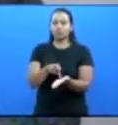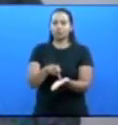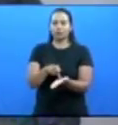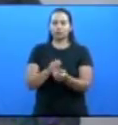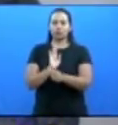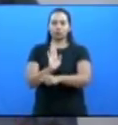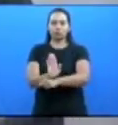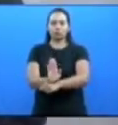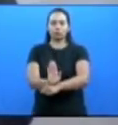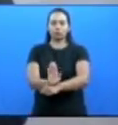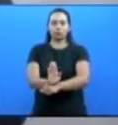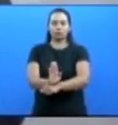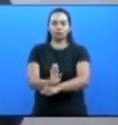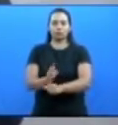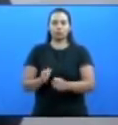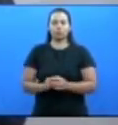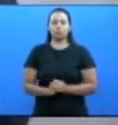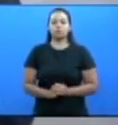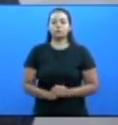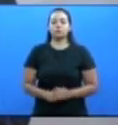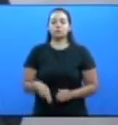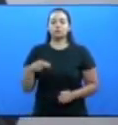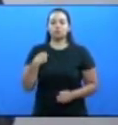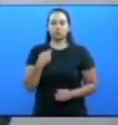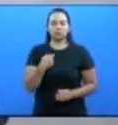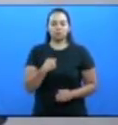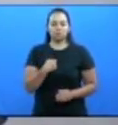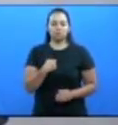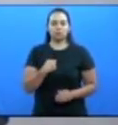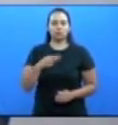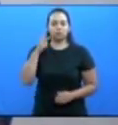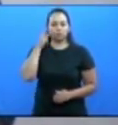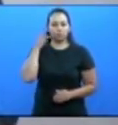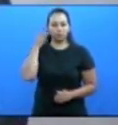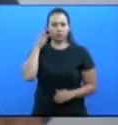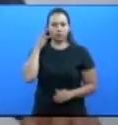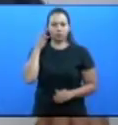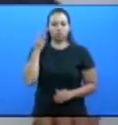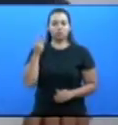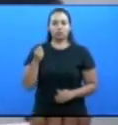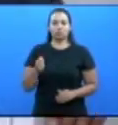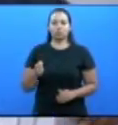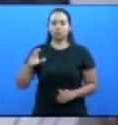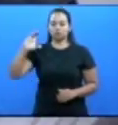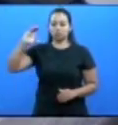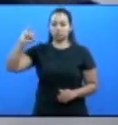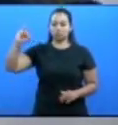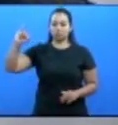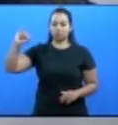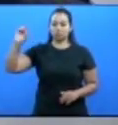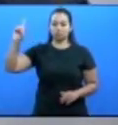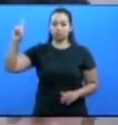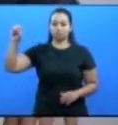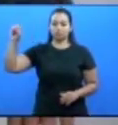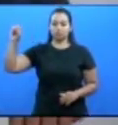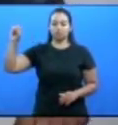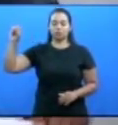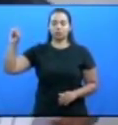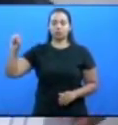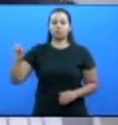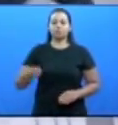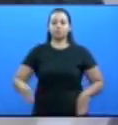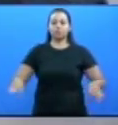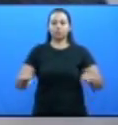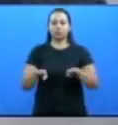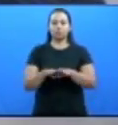de Finanças e Orçamento, em que faço parte, eu, o vereador Ciro Saraiva e o vereador Olair Bosco, a gente também aqui tem a oportunidade de estar votando